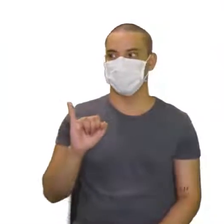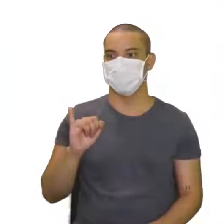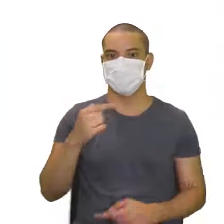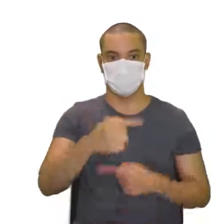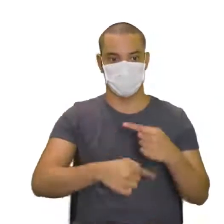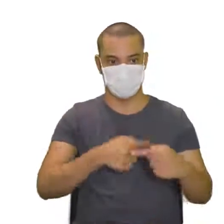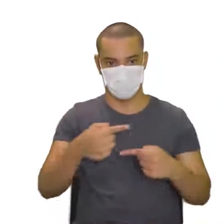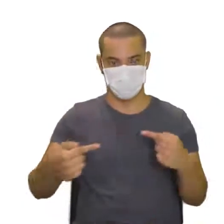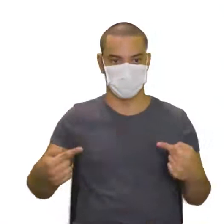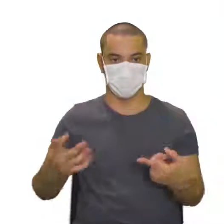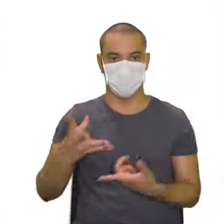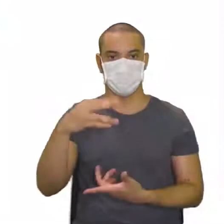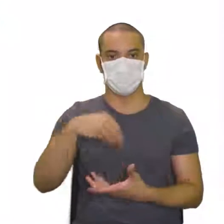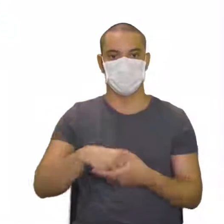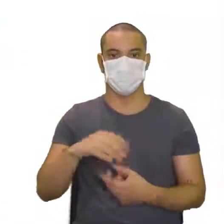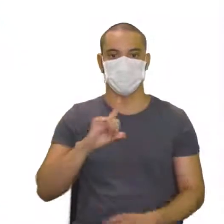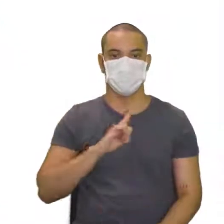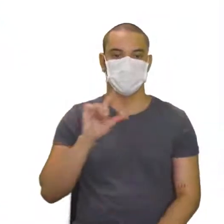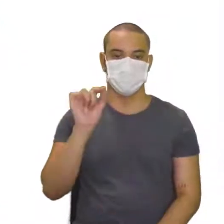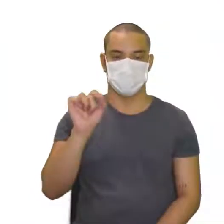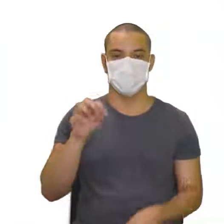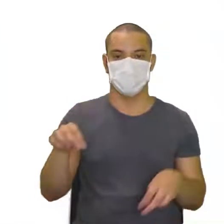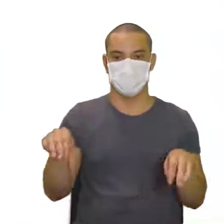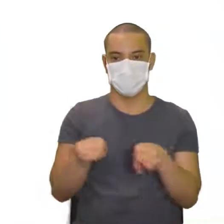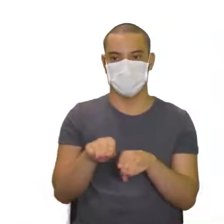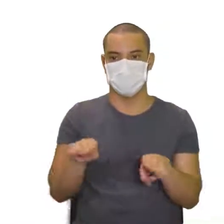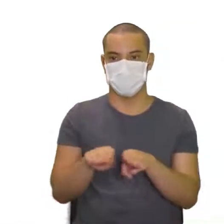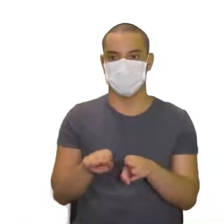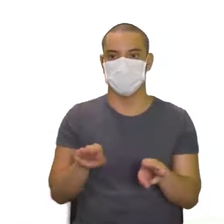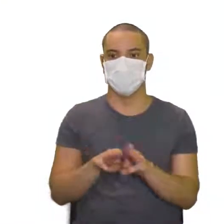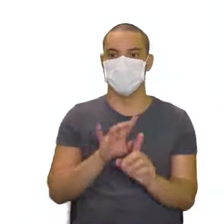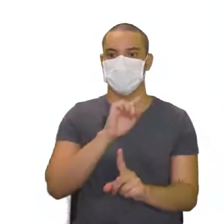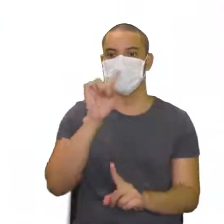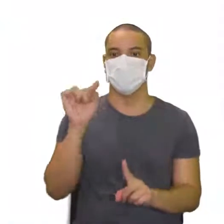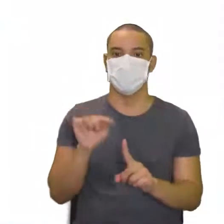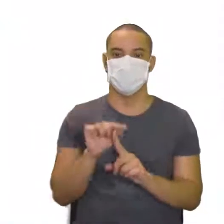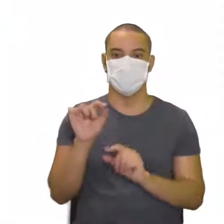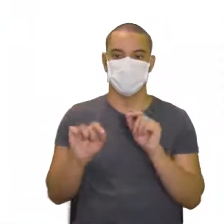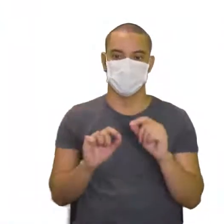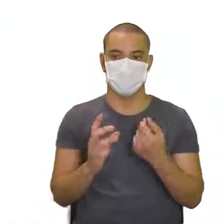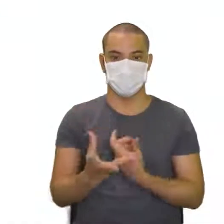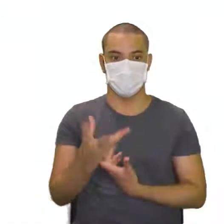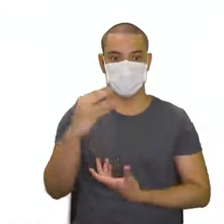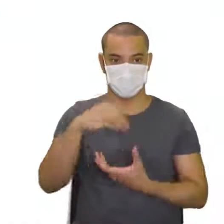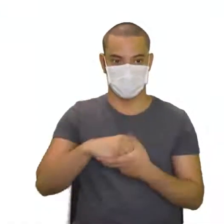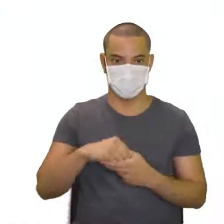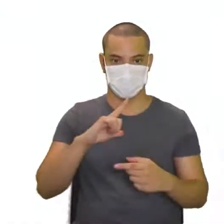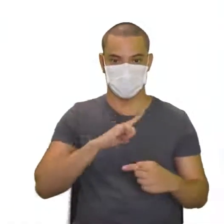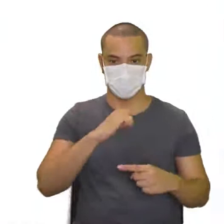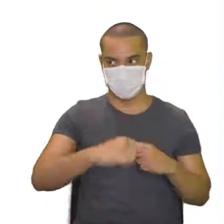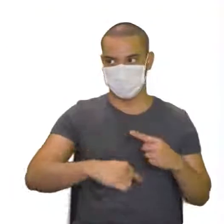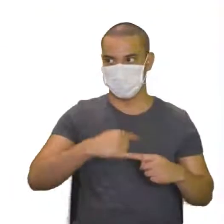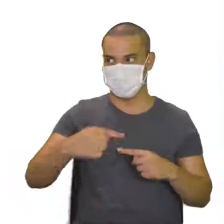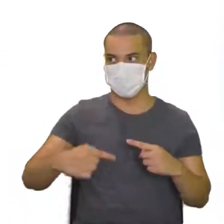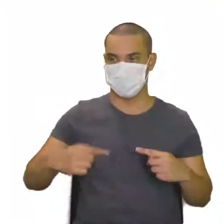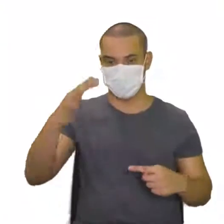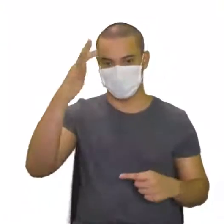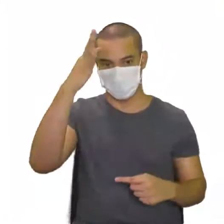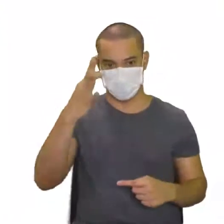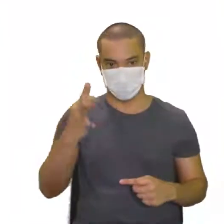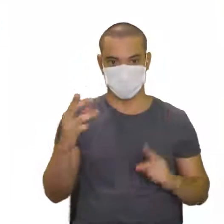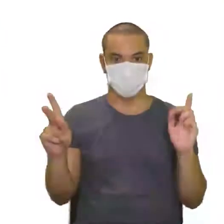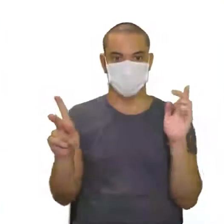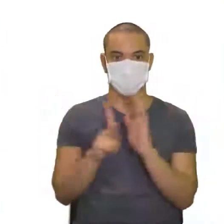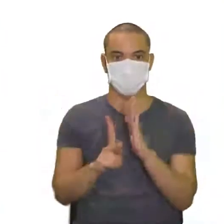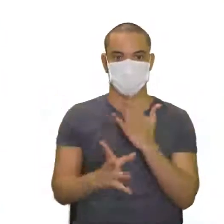um campo magnético, cuja as linhas de campo são circunferências concêntricas